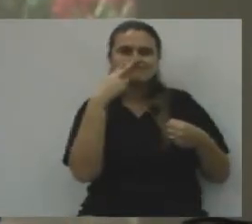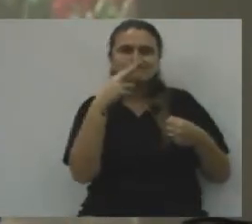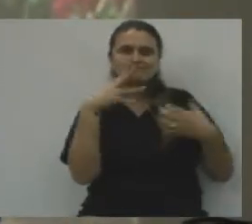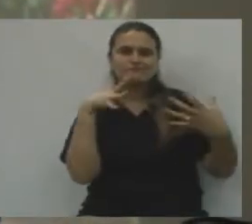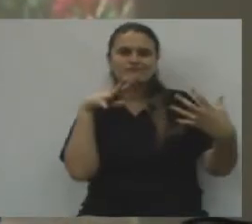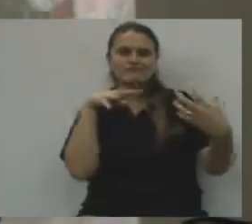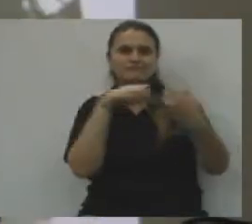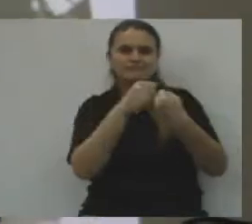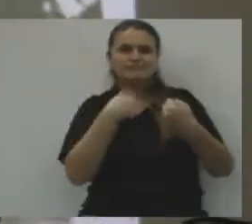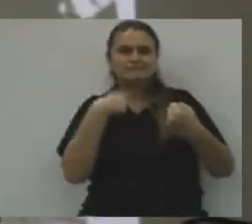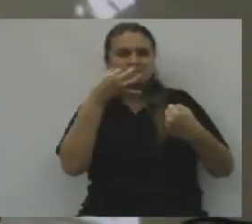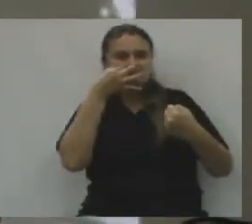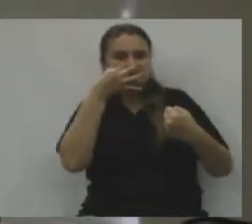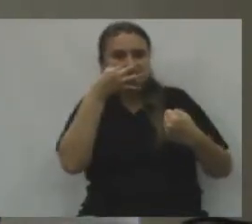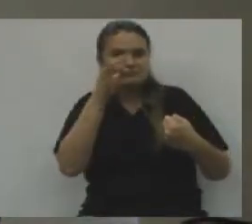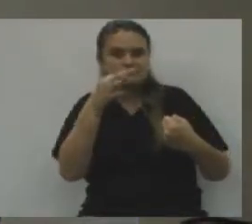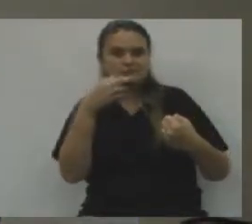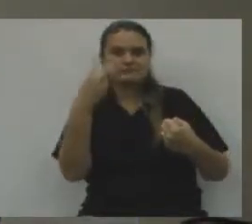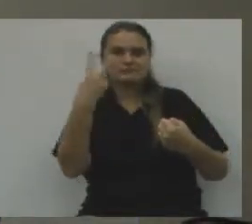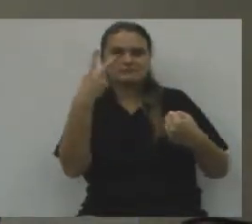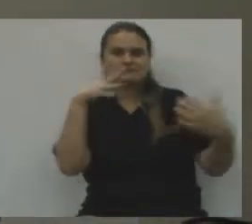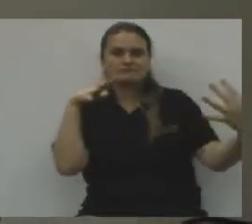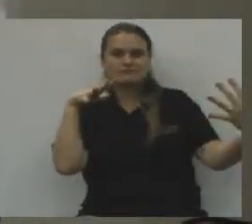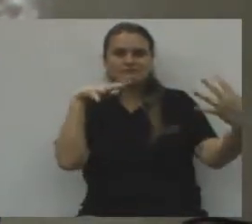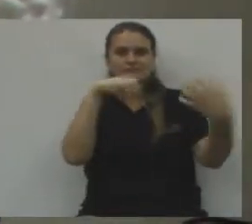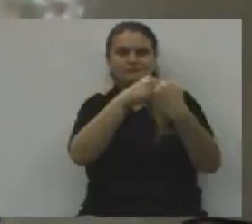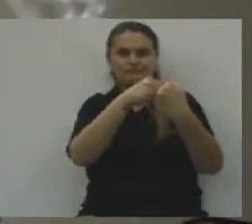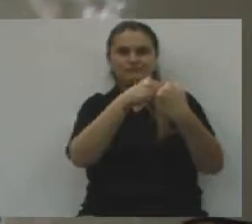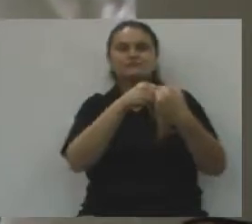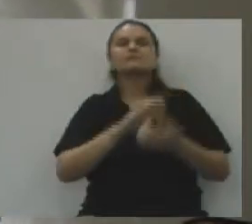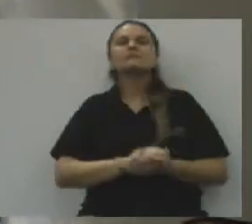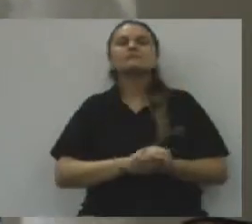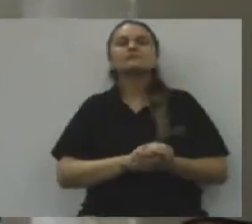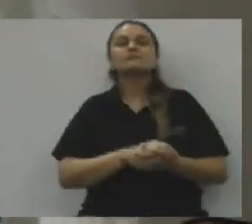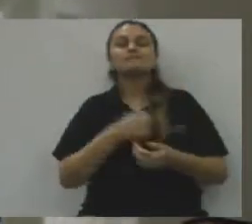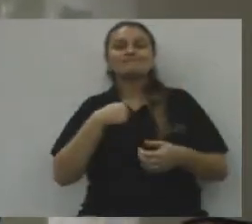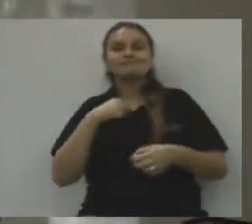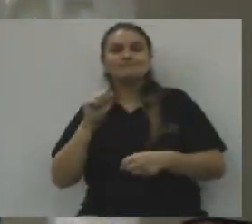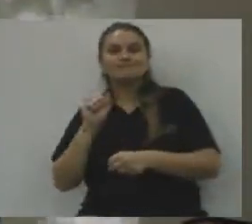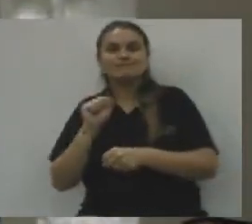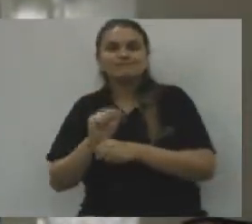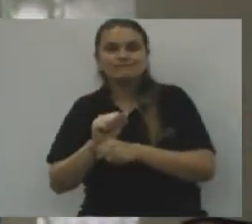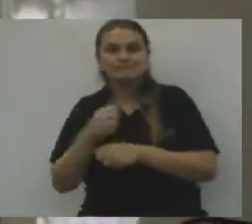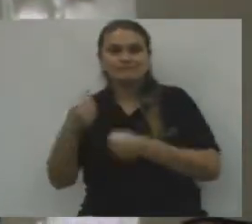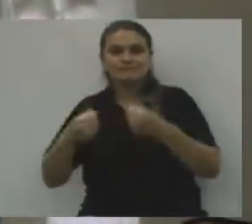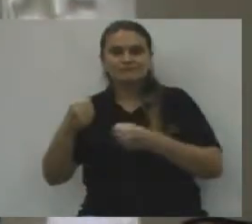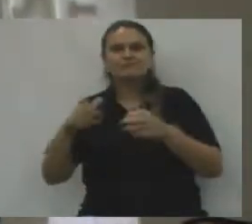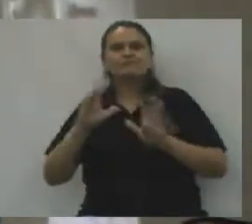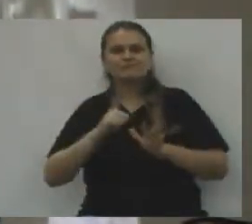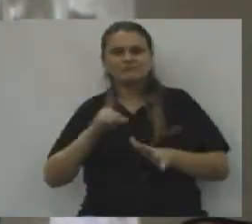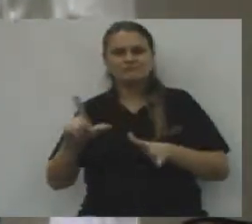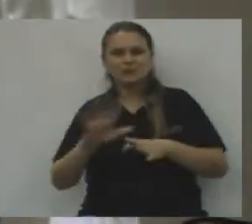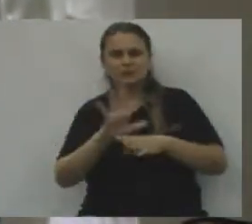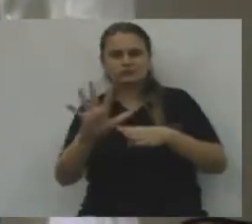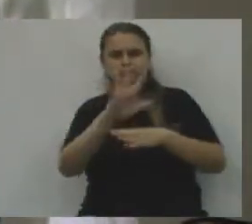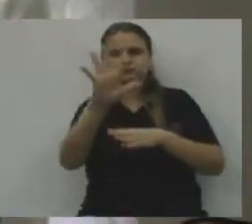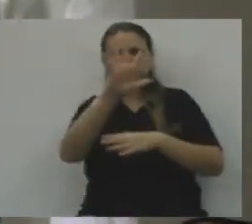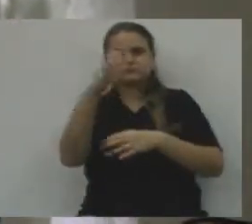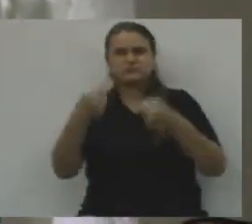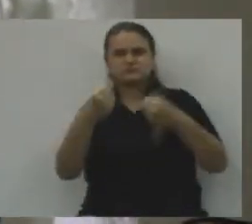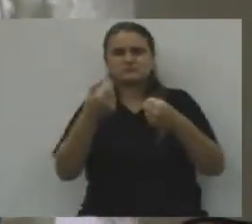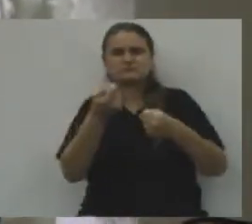do veículo que bateu. 2 veículos bateram de frente ali. No momento que eu parei, o carro já estava saindo bastante fumaça ali, com o